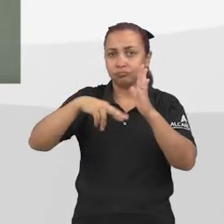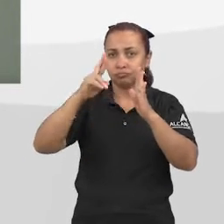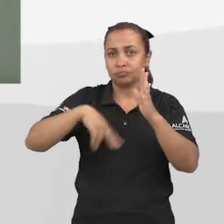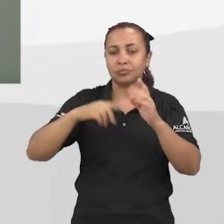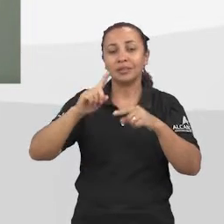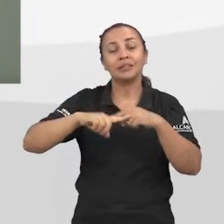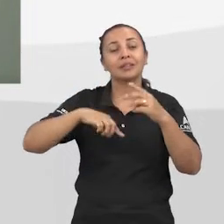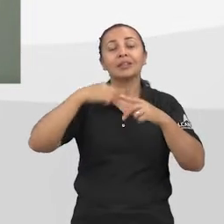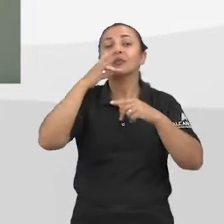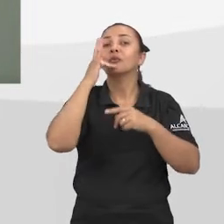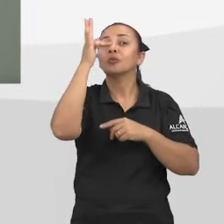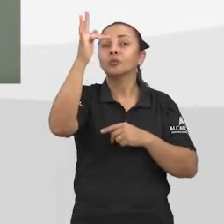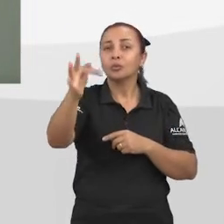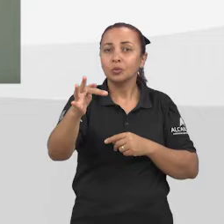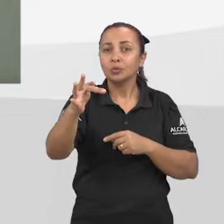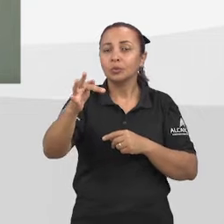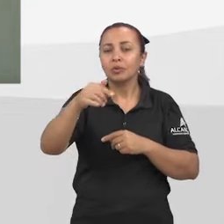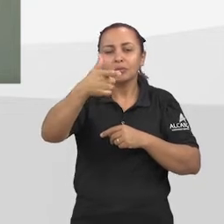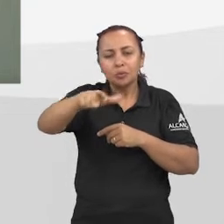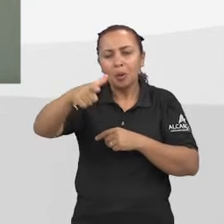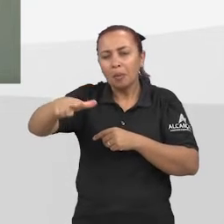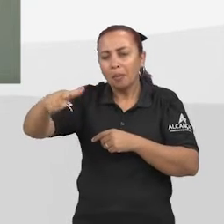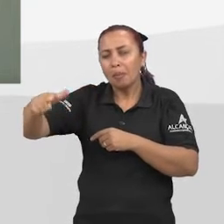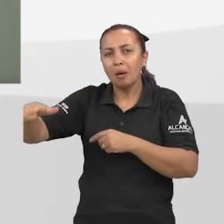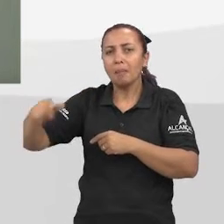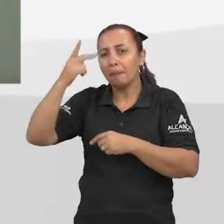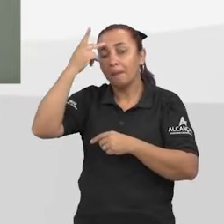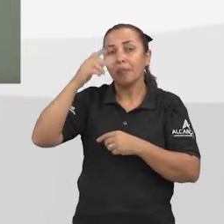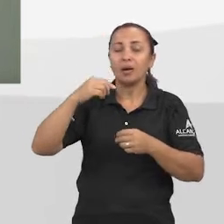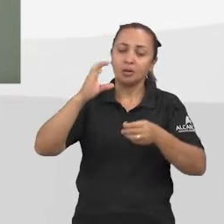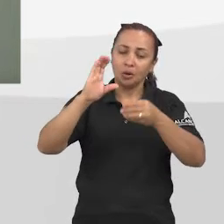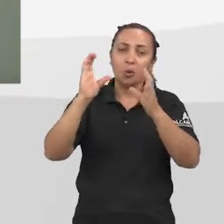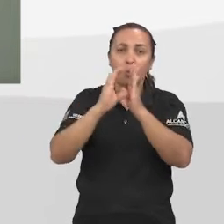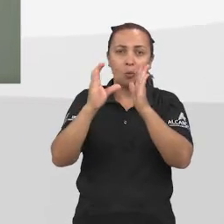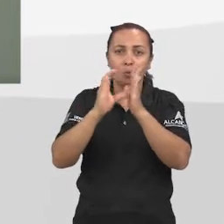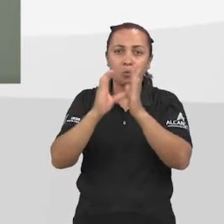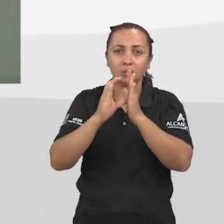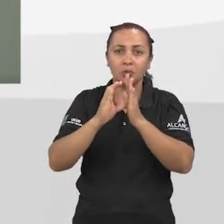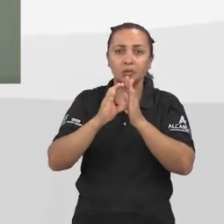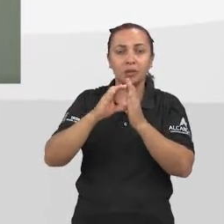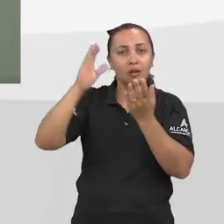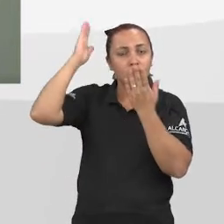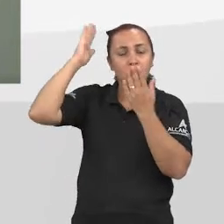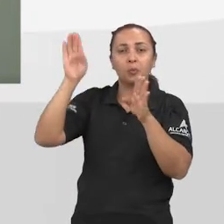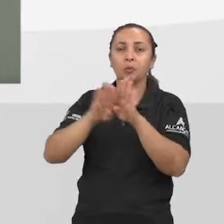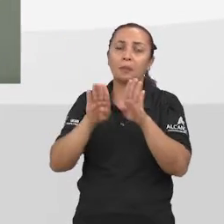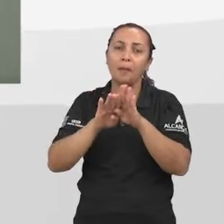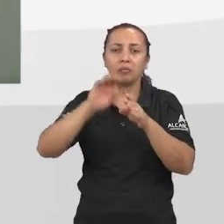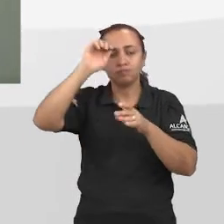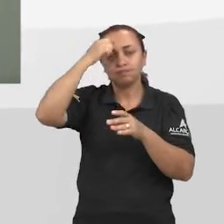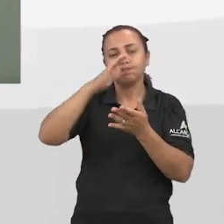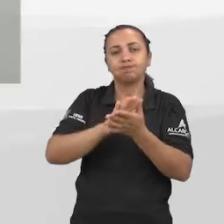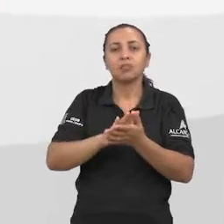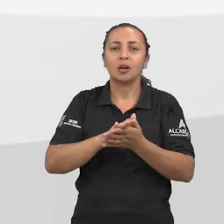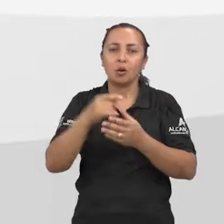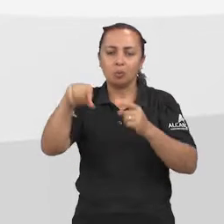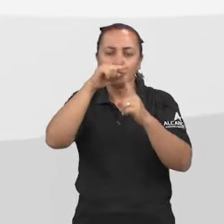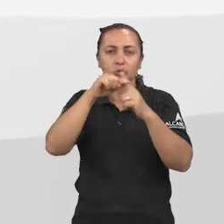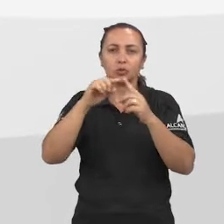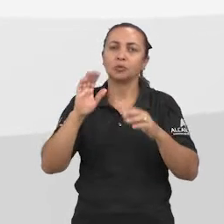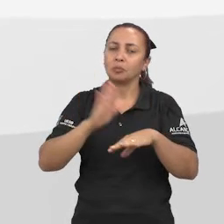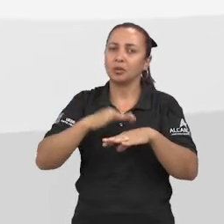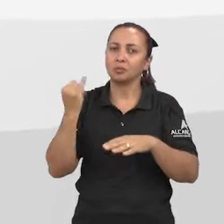na frente, poder isso replicar para as comunidades quilombolas, que certamente esse era o objetivo principal,